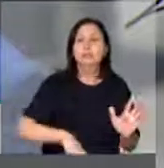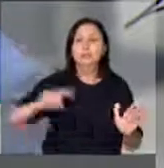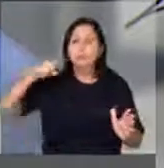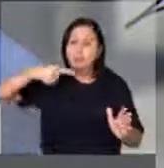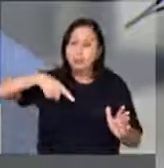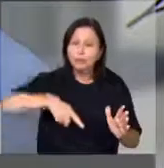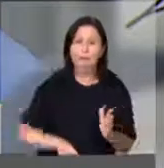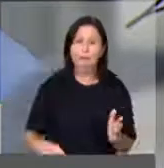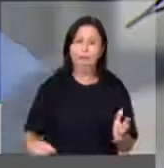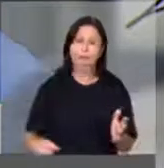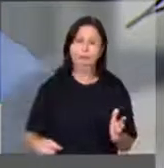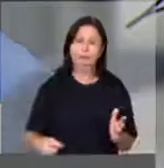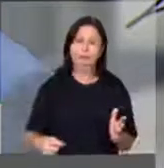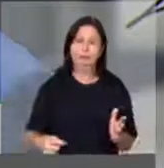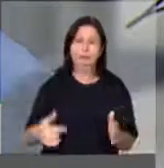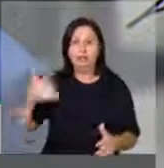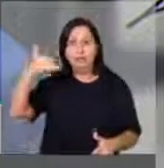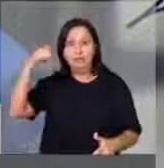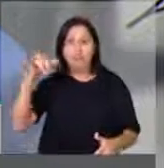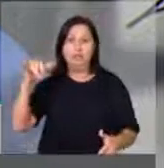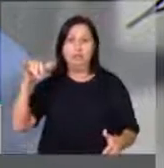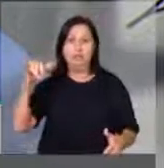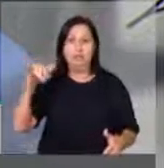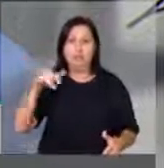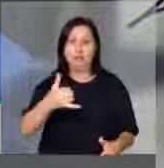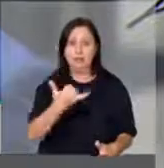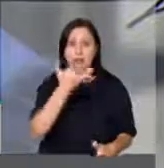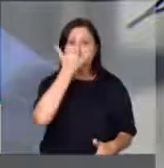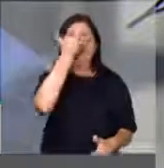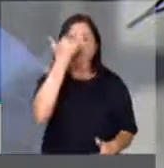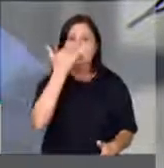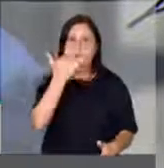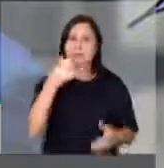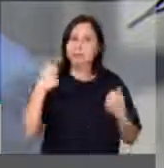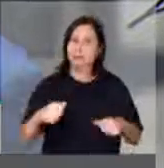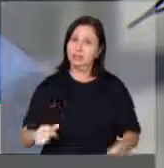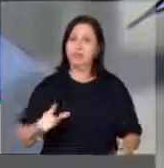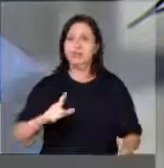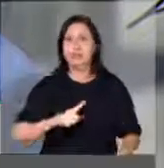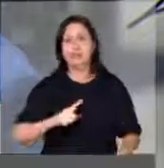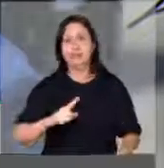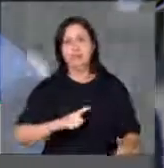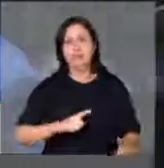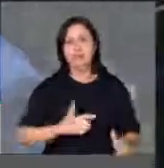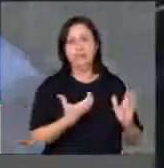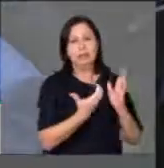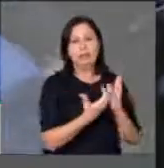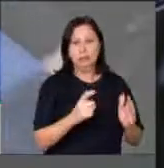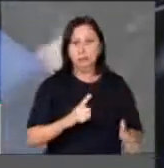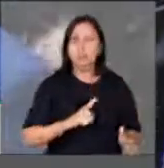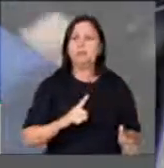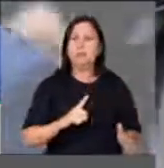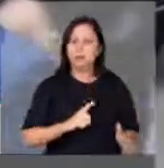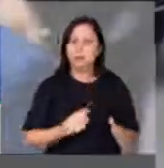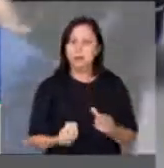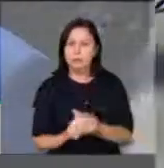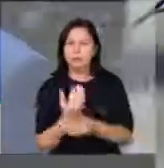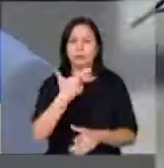isso? Essa casa aprovou no ano de 2012 o Estatuto de Proteção e Defesa Civil, a